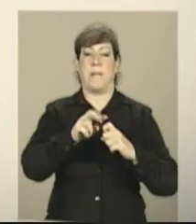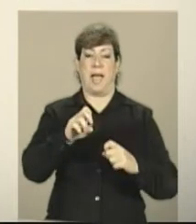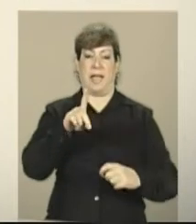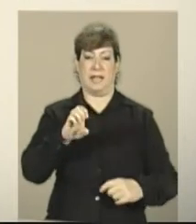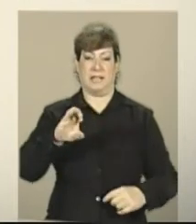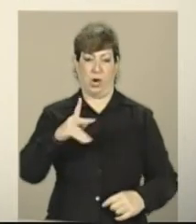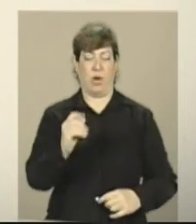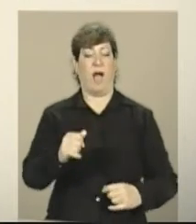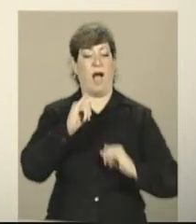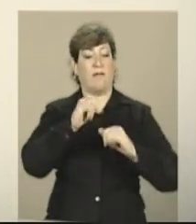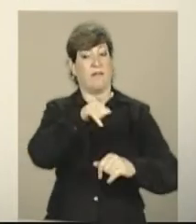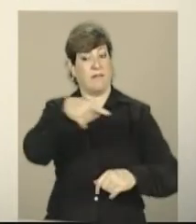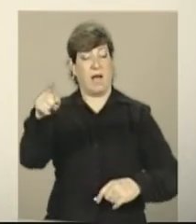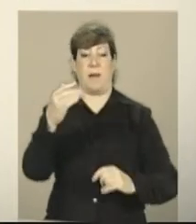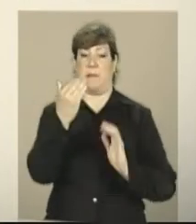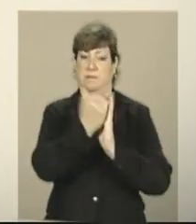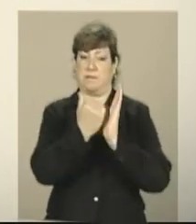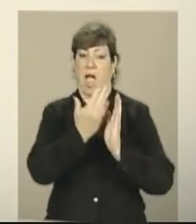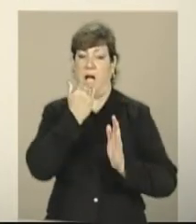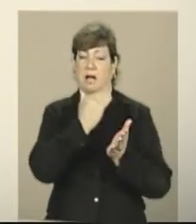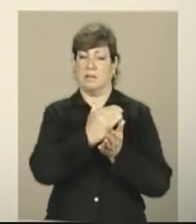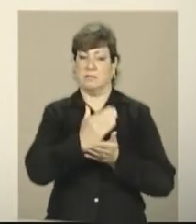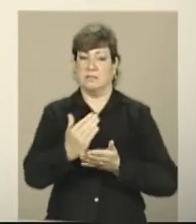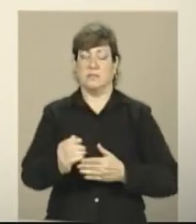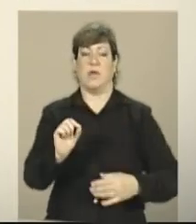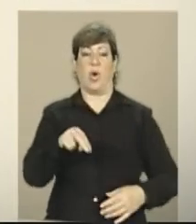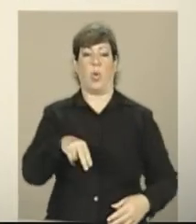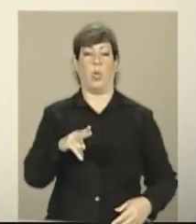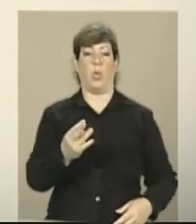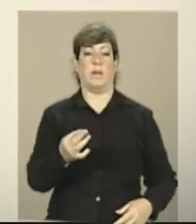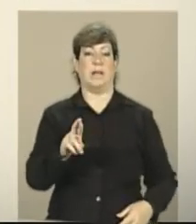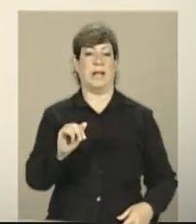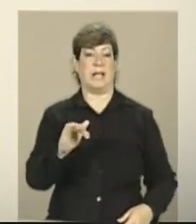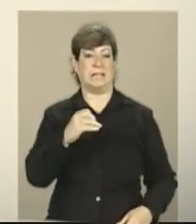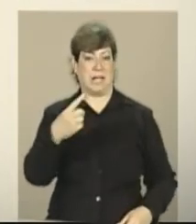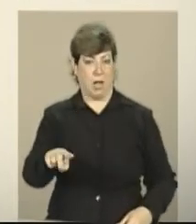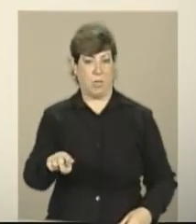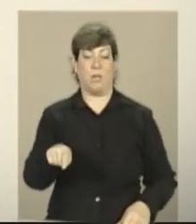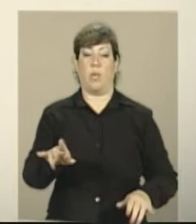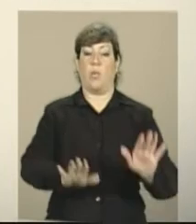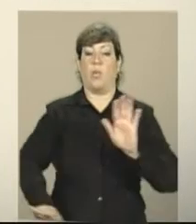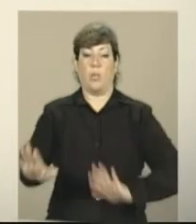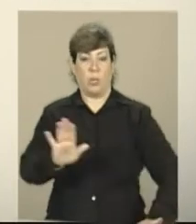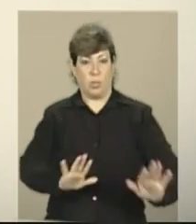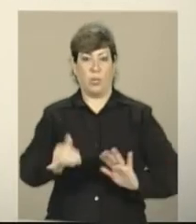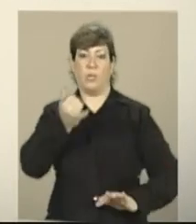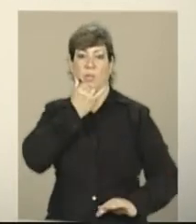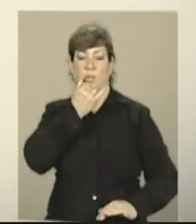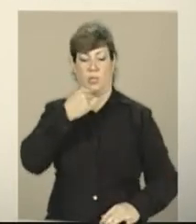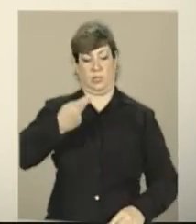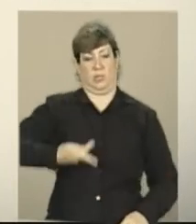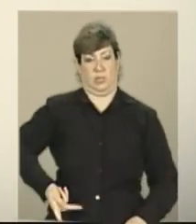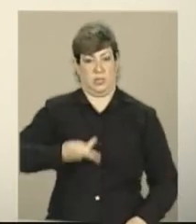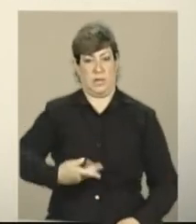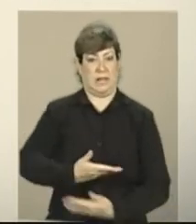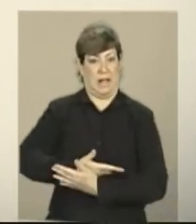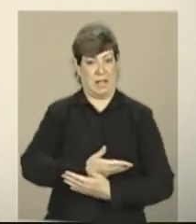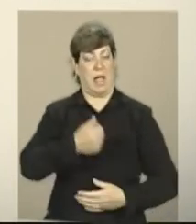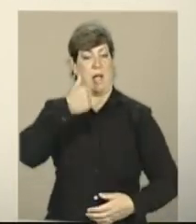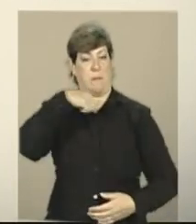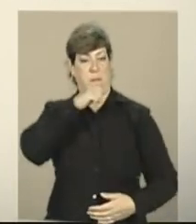median para um nutricionista para ela controlar a alimentação e assim proteger a sua saúde da filha